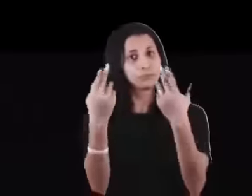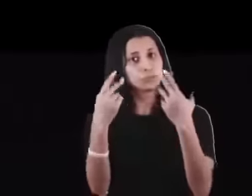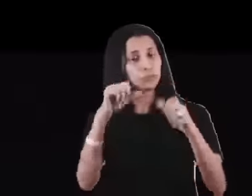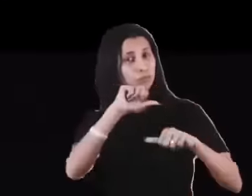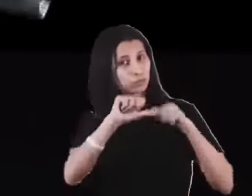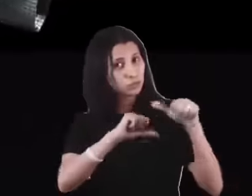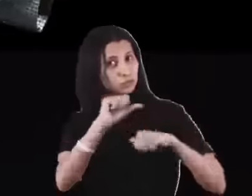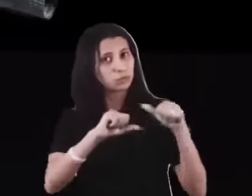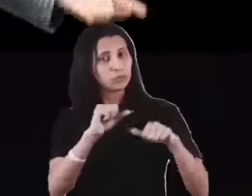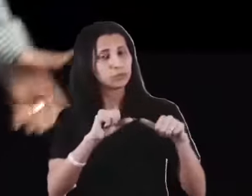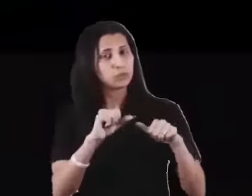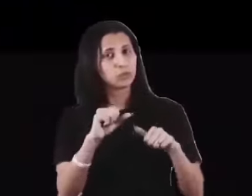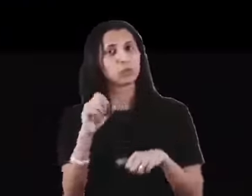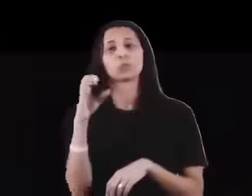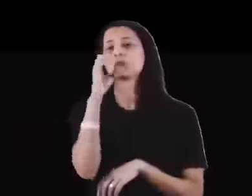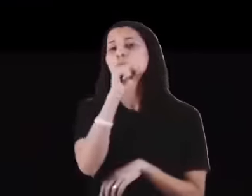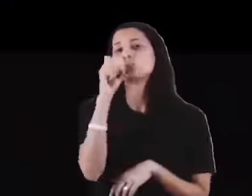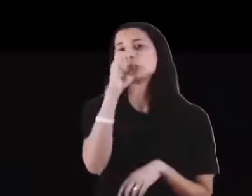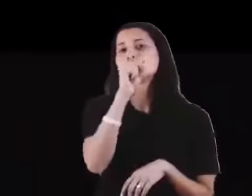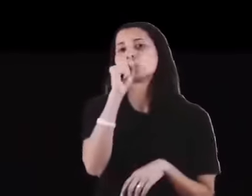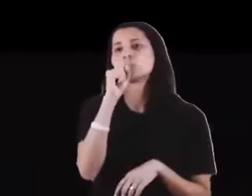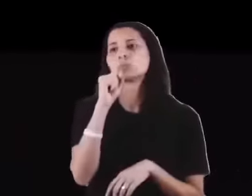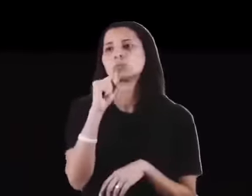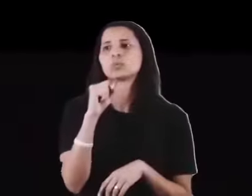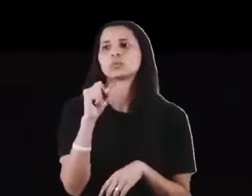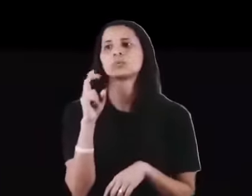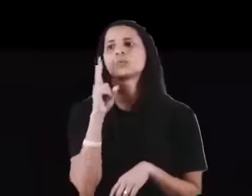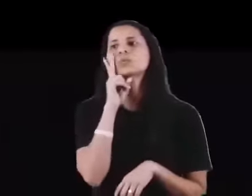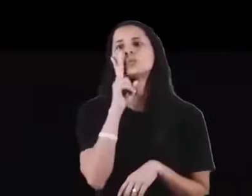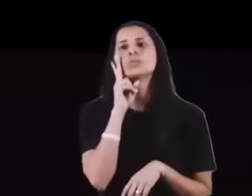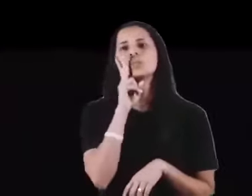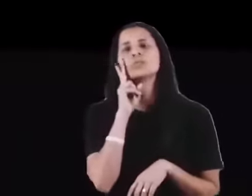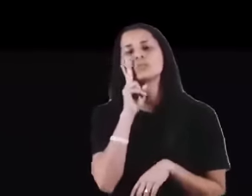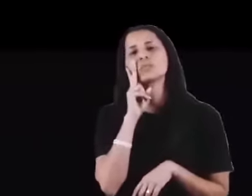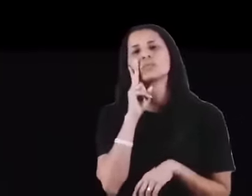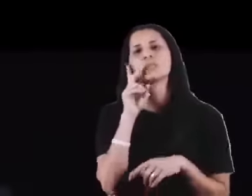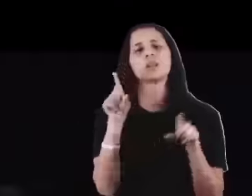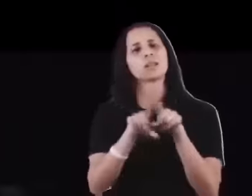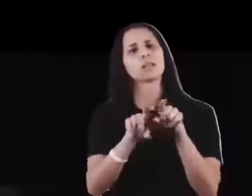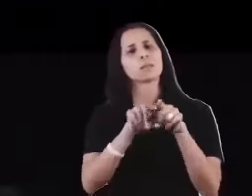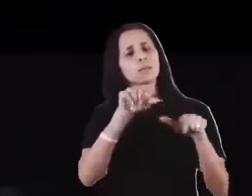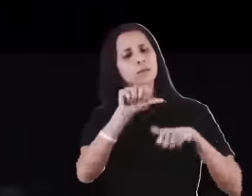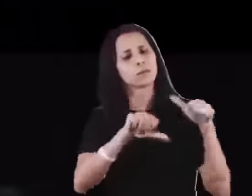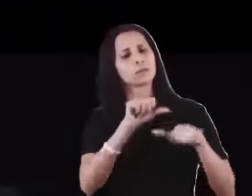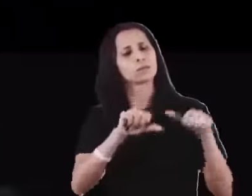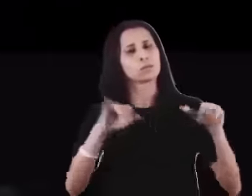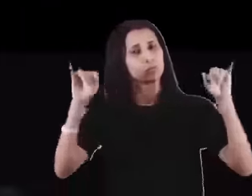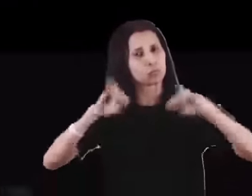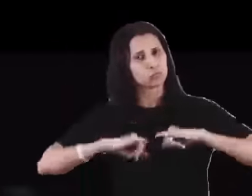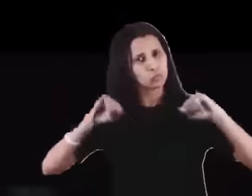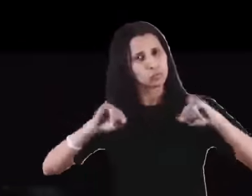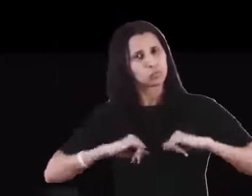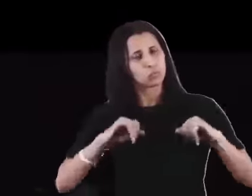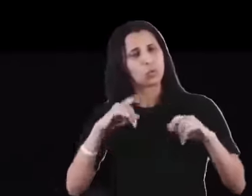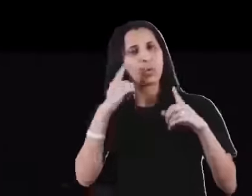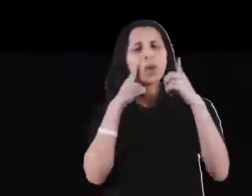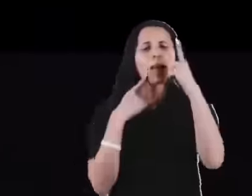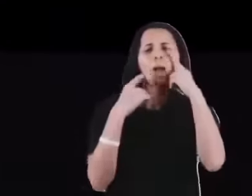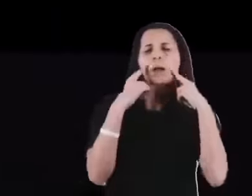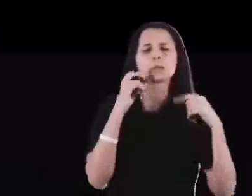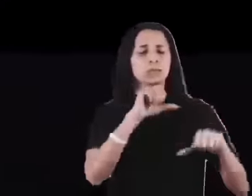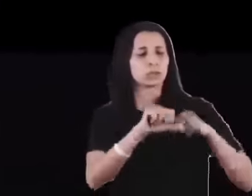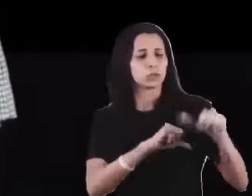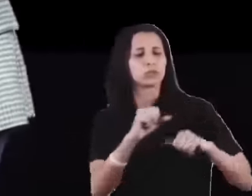transformação do suco de uva novinho a transformação da nossa dor da nossa lágrima em